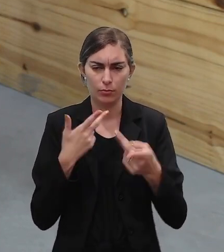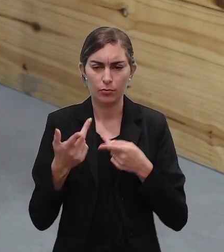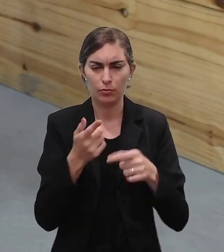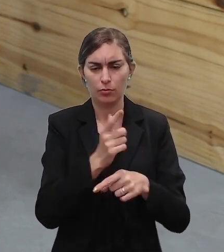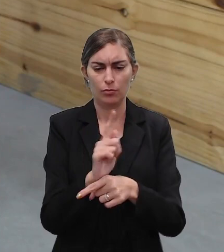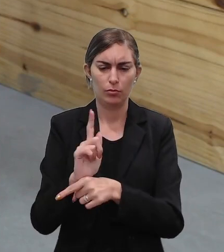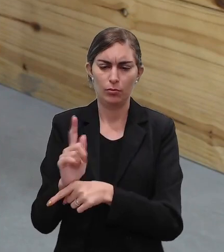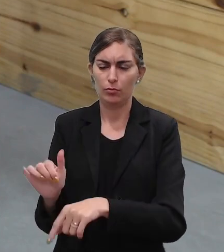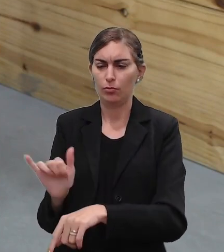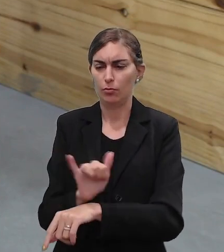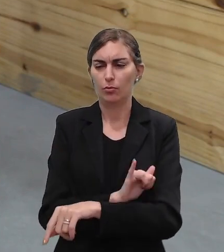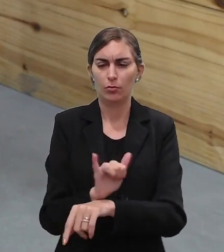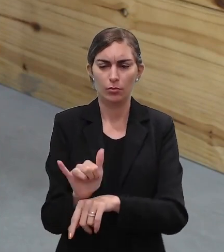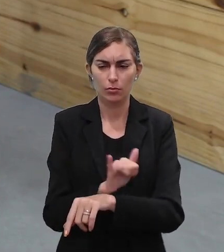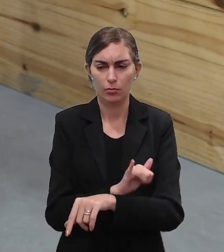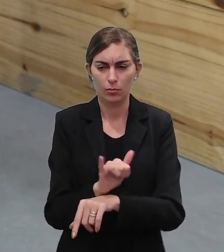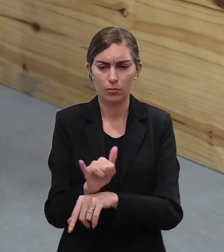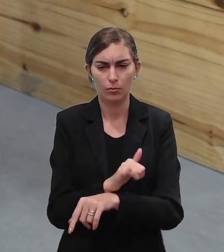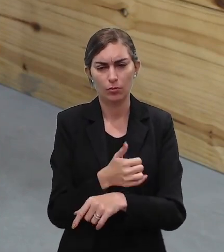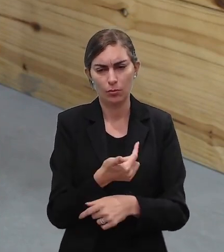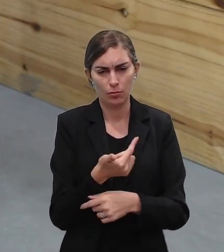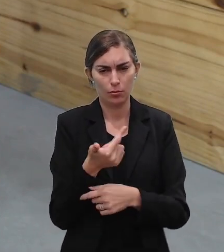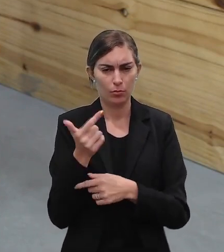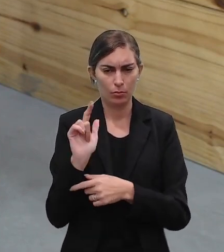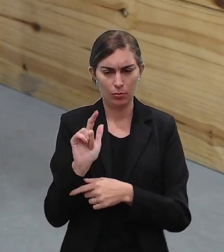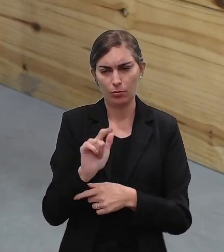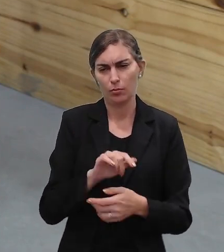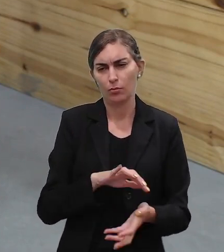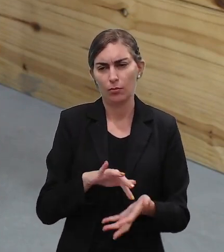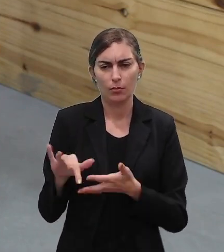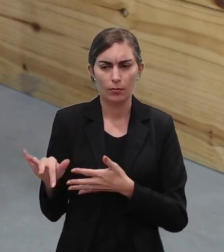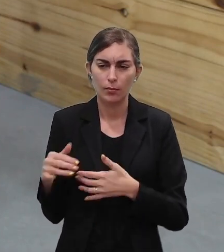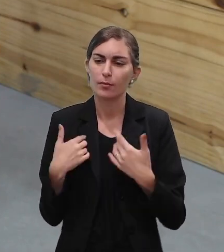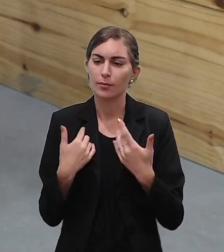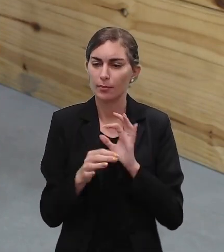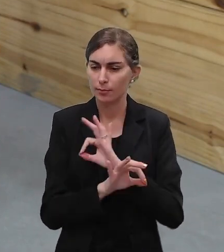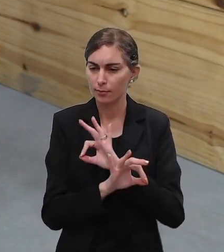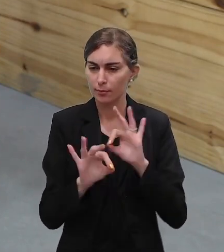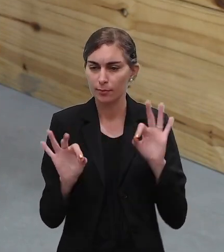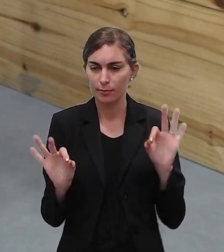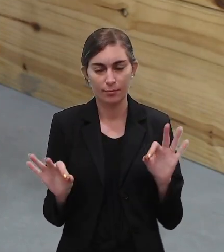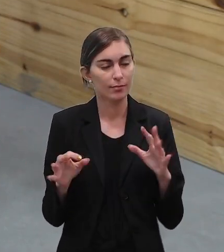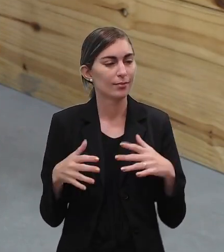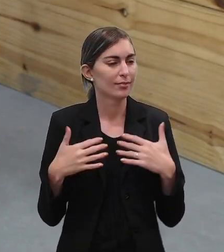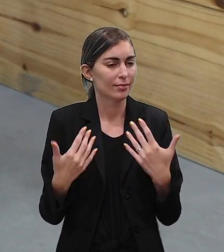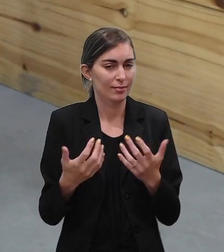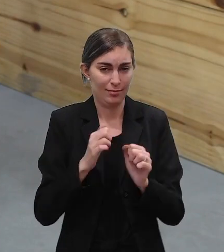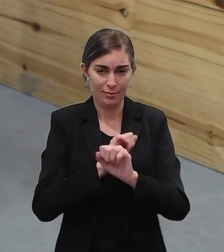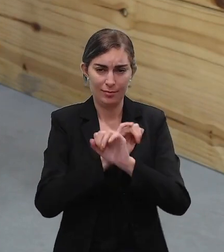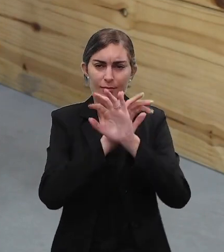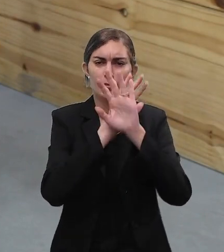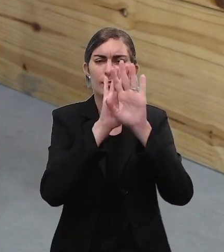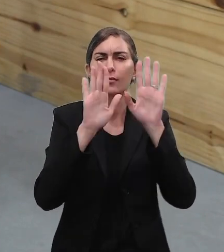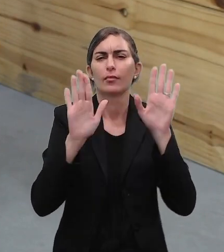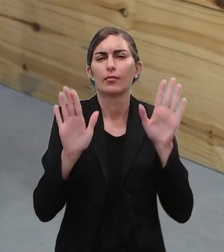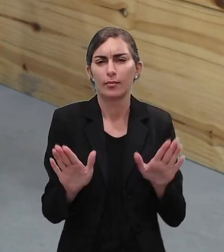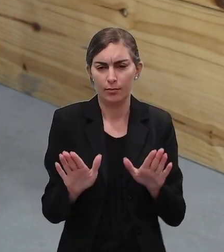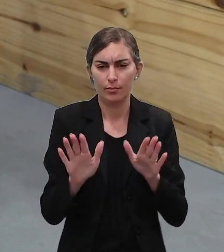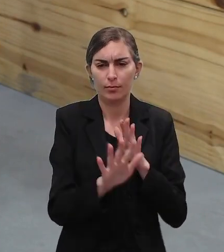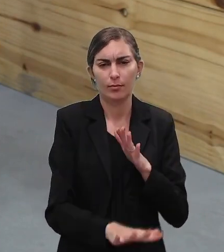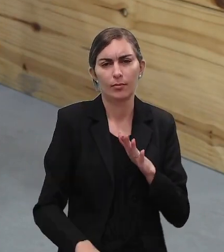gestão estratégica, né? Que é um outro campo. Exato, professora, excelente, né? Então é bem esclarecedor, né? Essa área